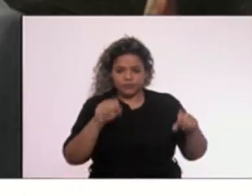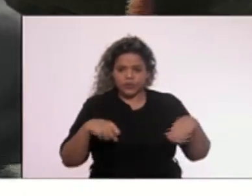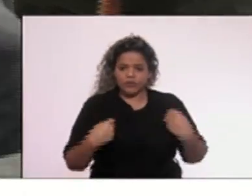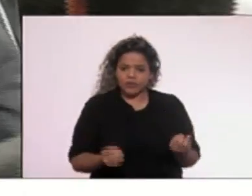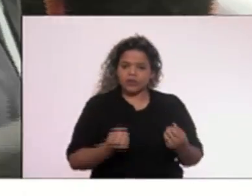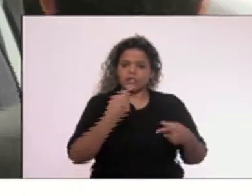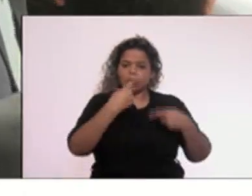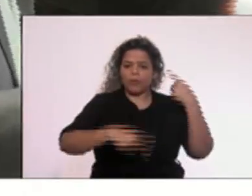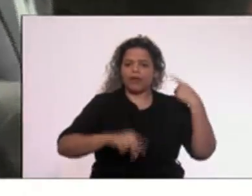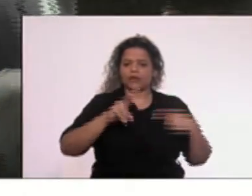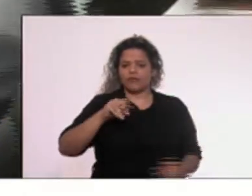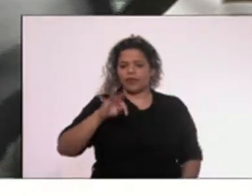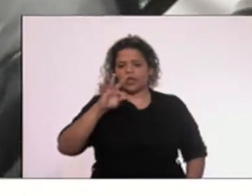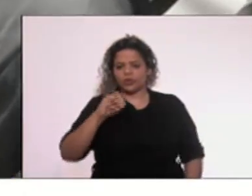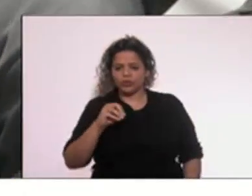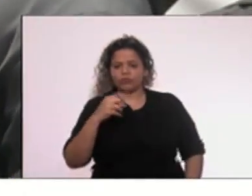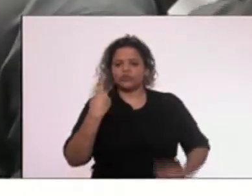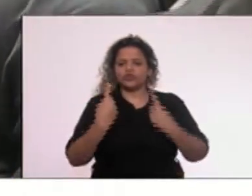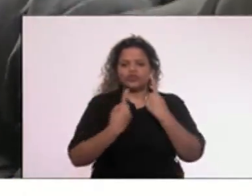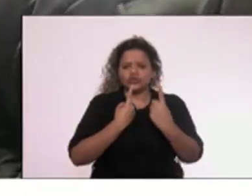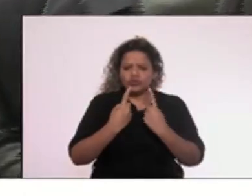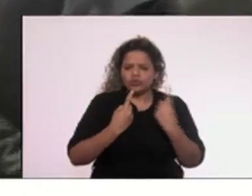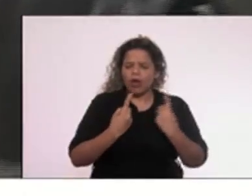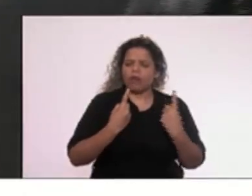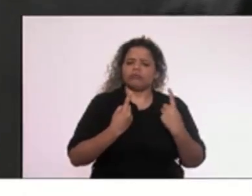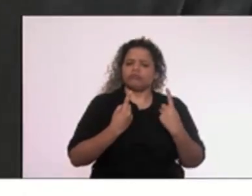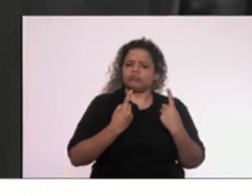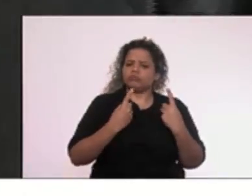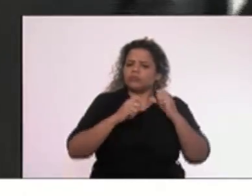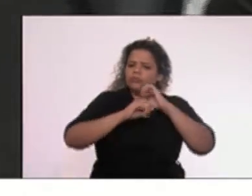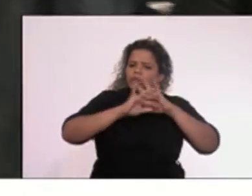a derrubada do veto, num diálogo franco,